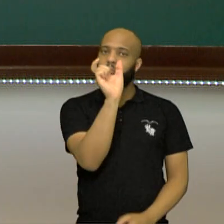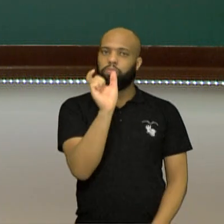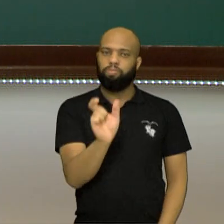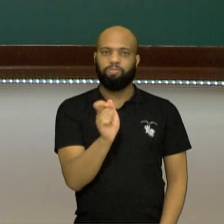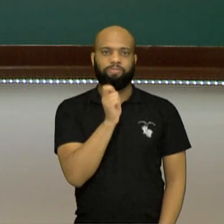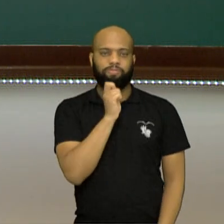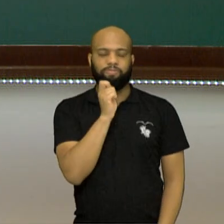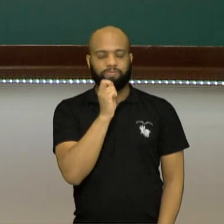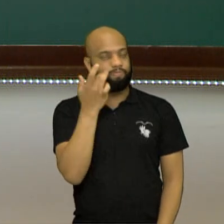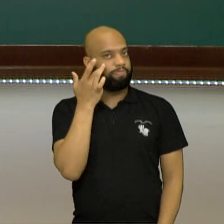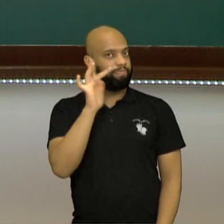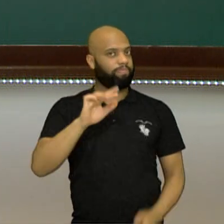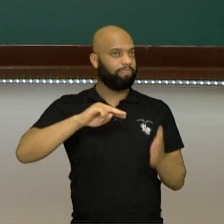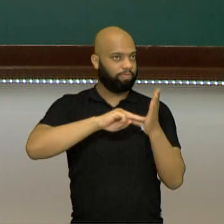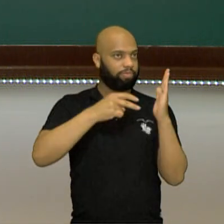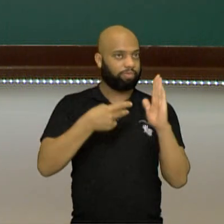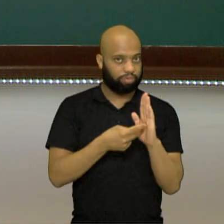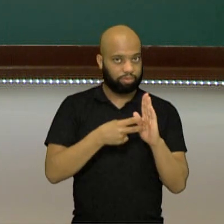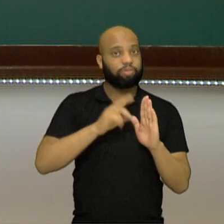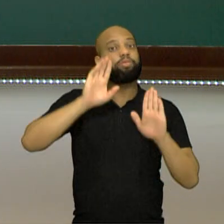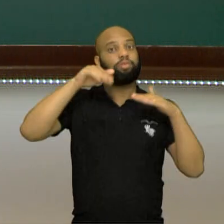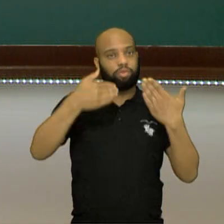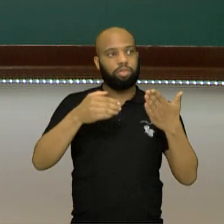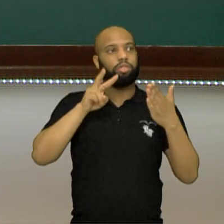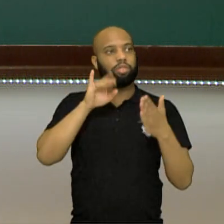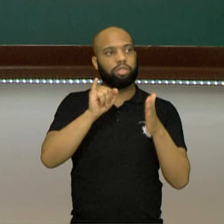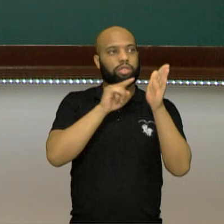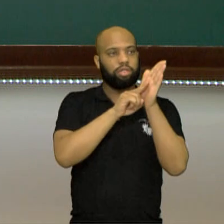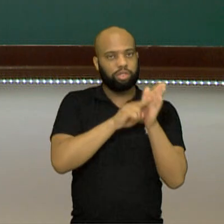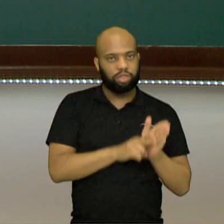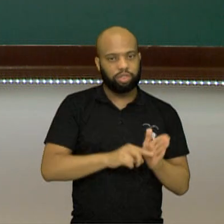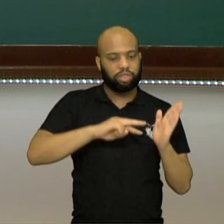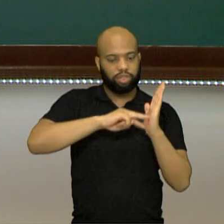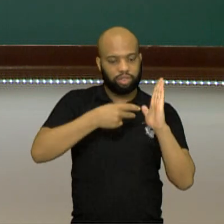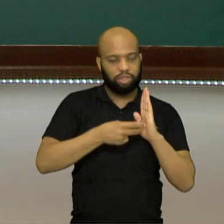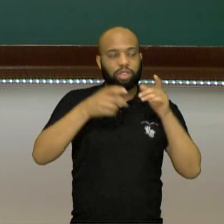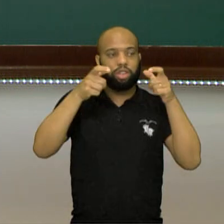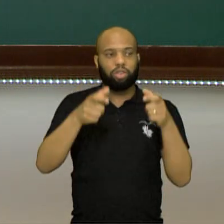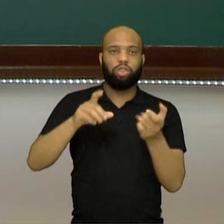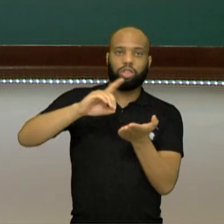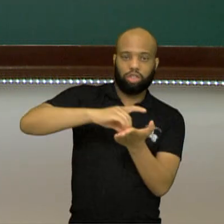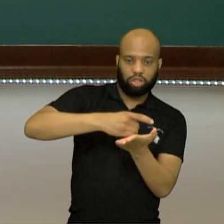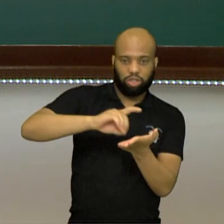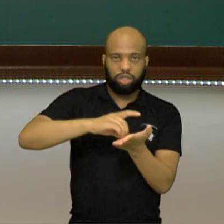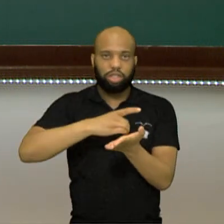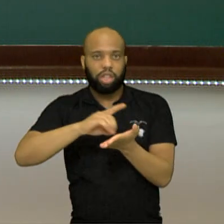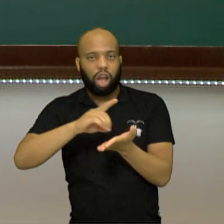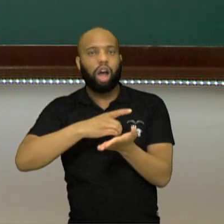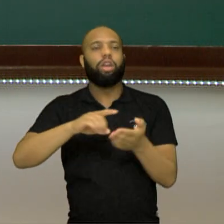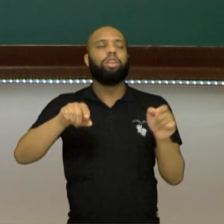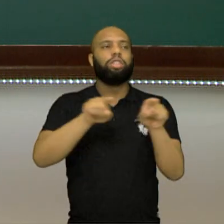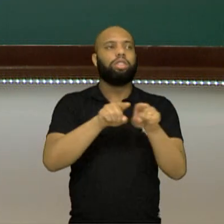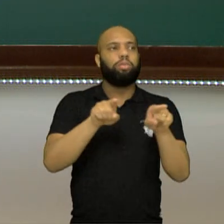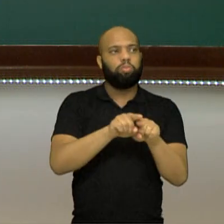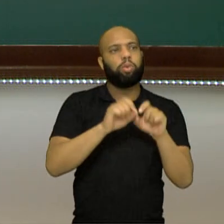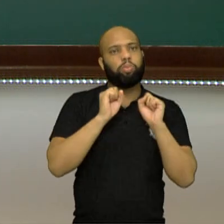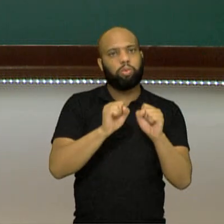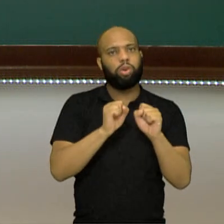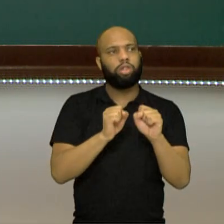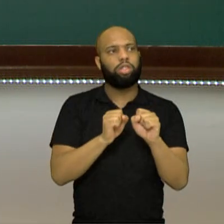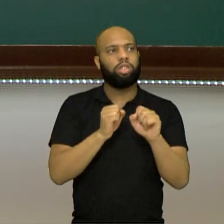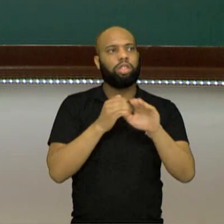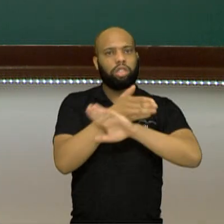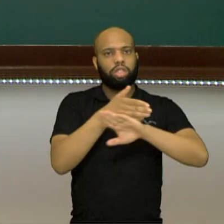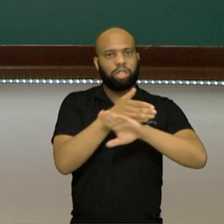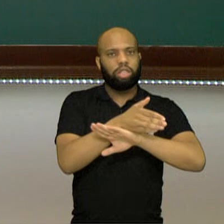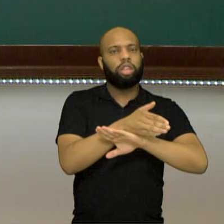do que poderiam significar e aí sim você vai pesquisar no seu dicionário bilíngue de português e inglês e pode até colocar